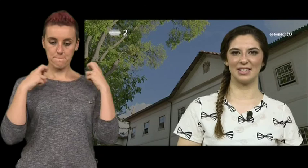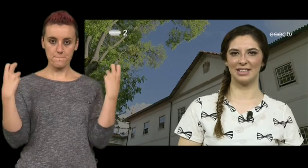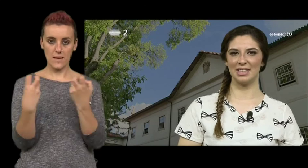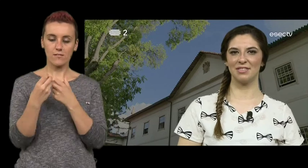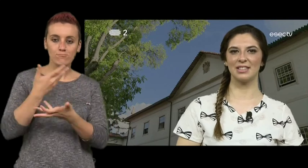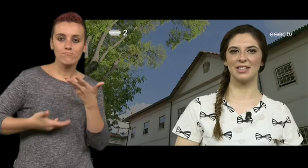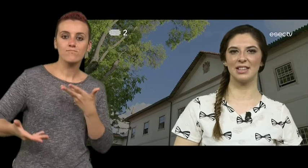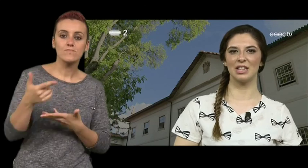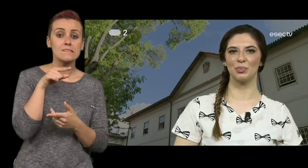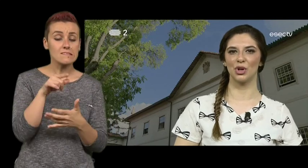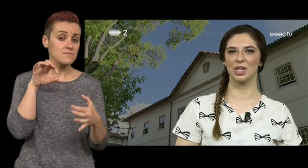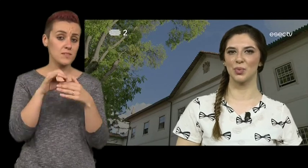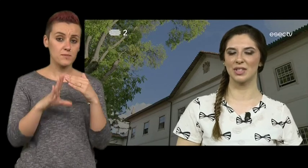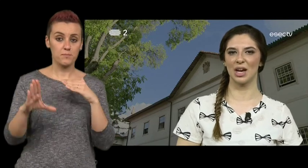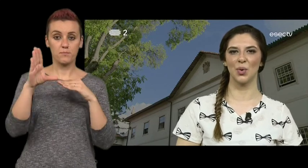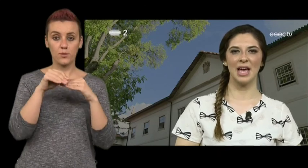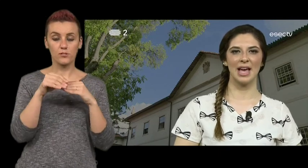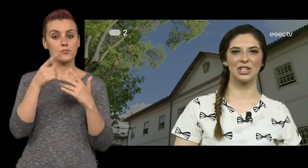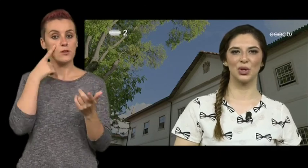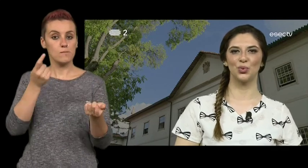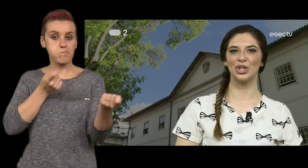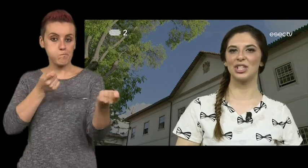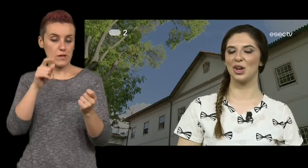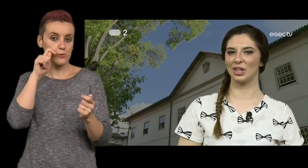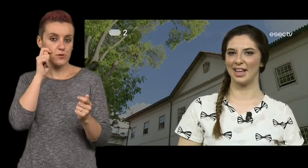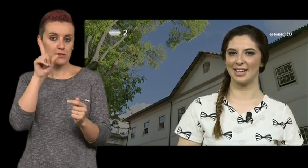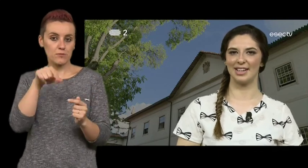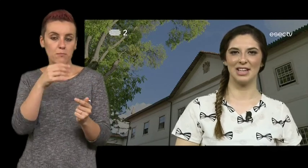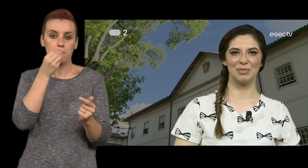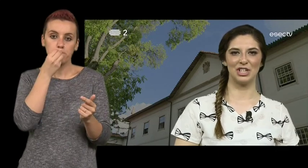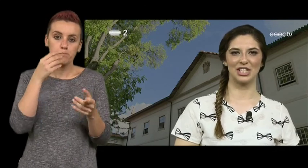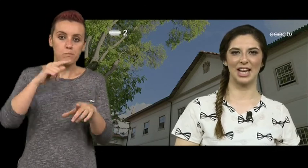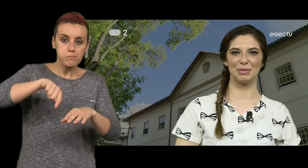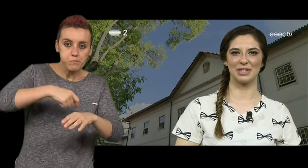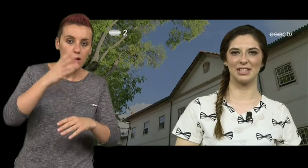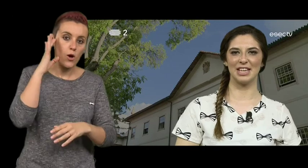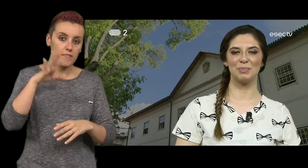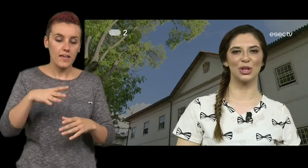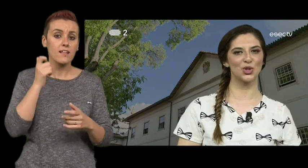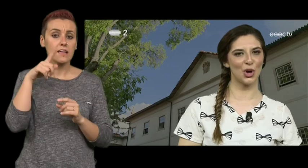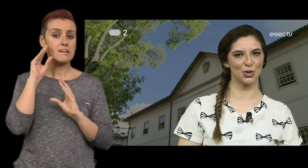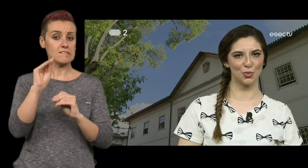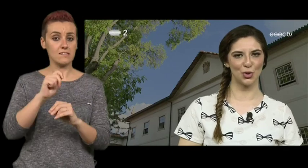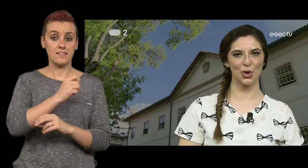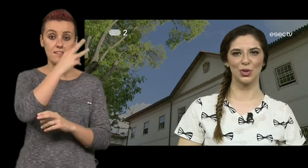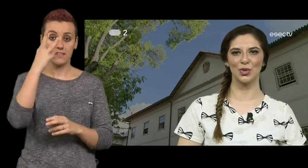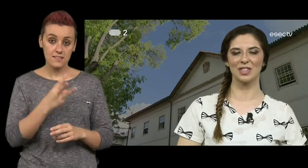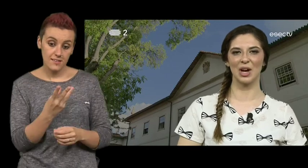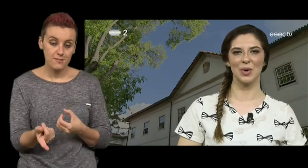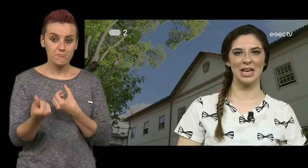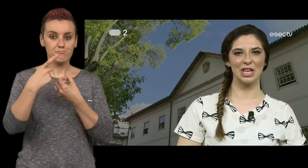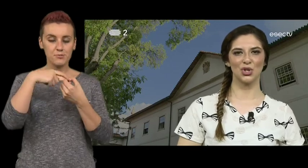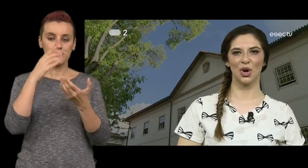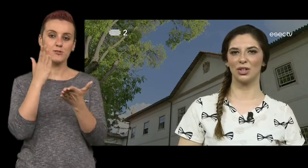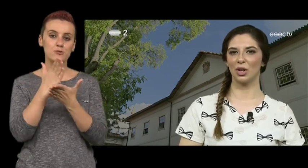uma iniciativa inserida na pós-graduação em Gestão Turística e Hoteleira, ministrada em parceria pela Escola Superior de